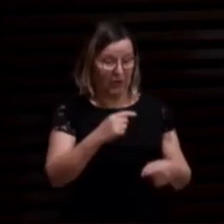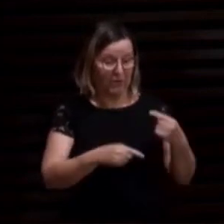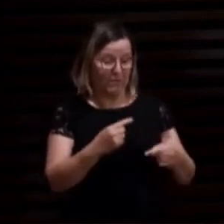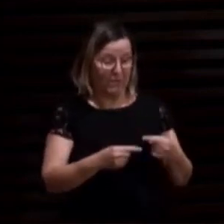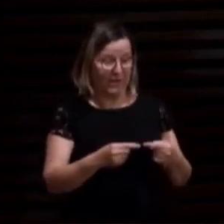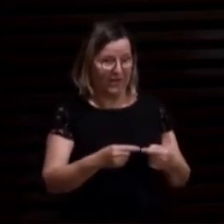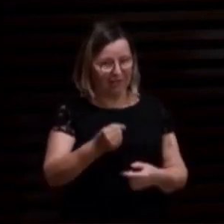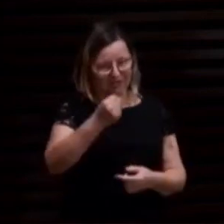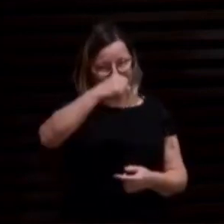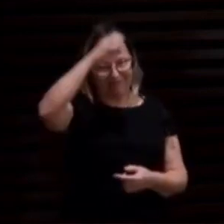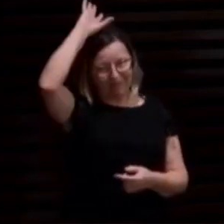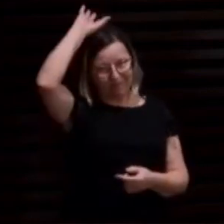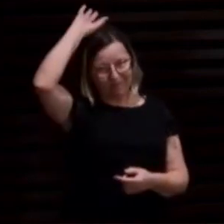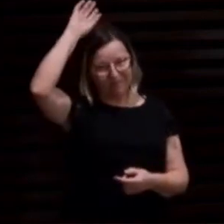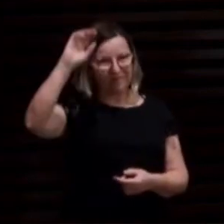romano.